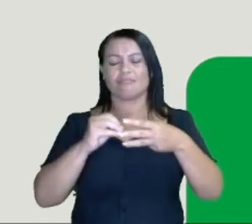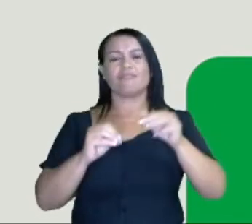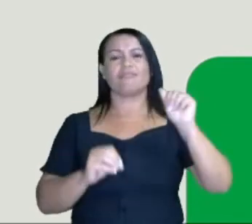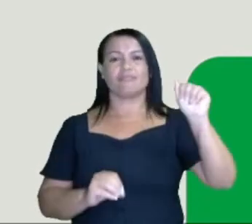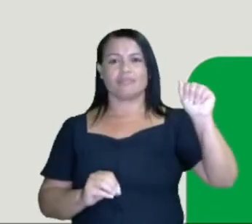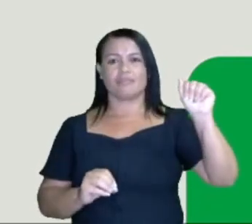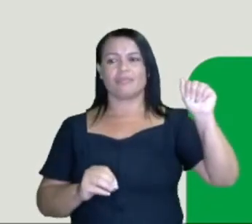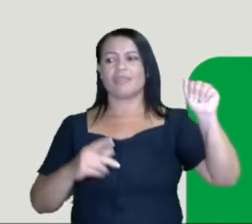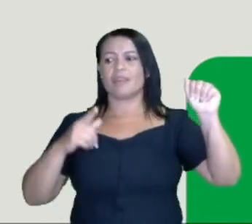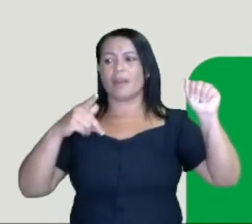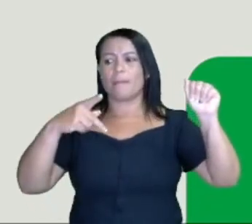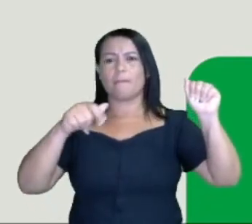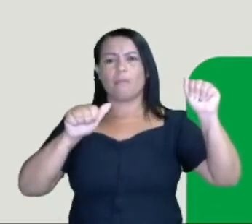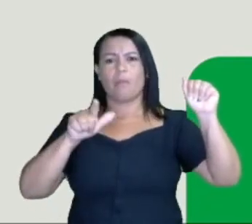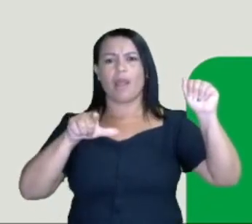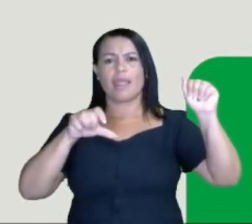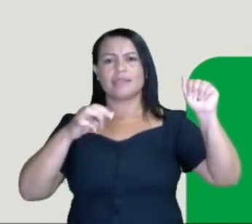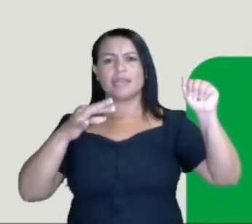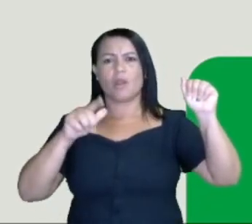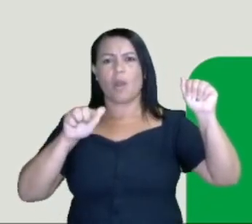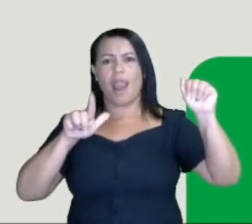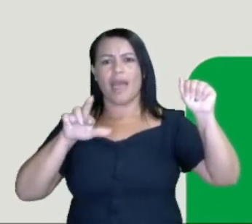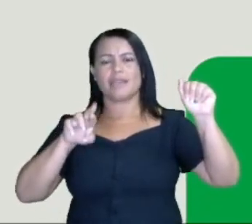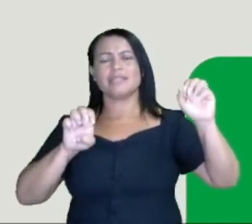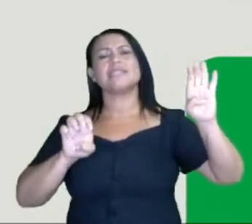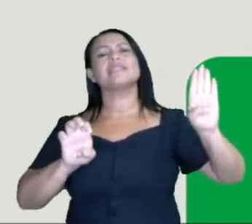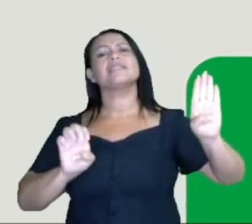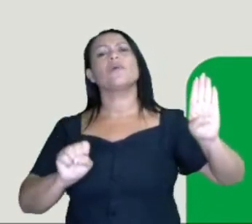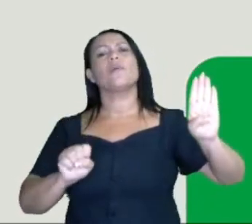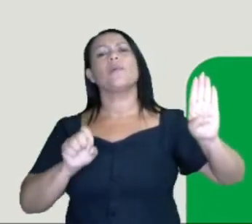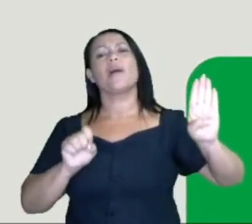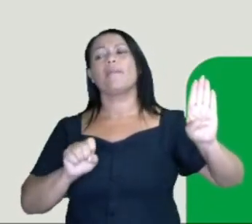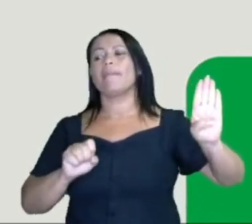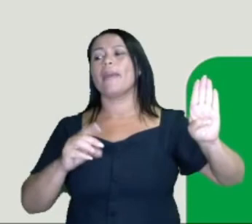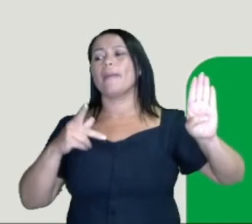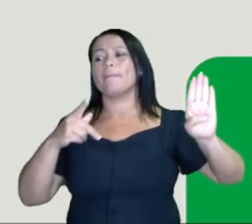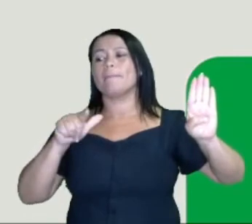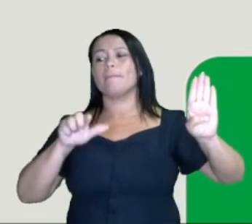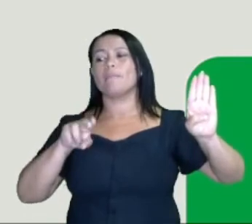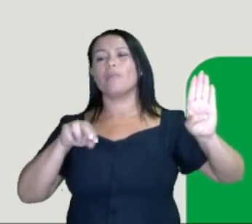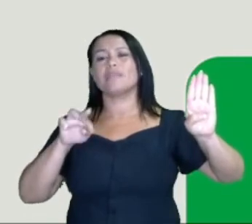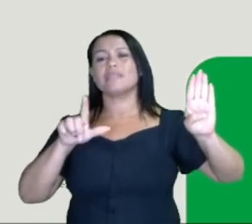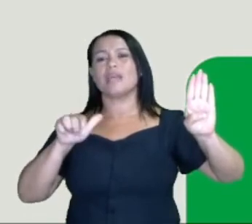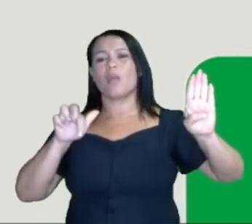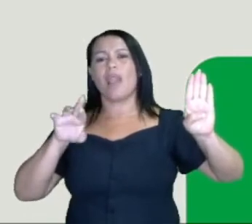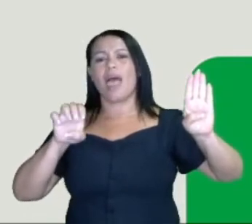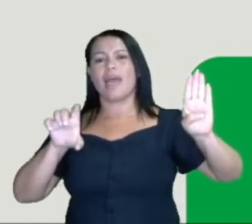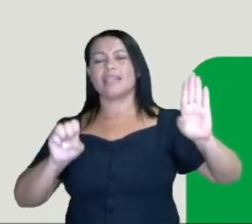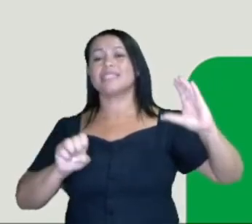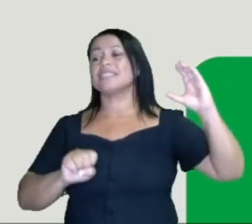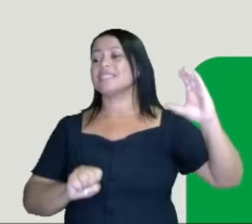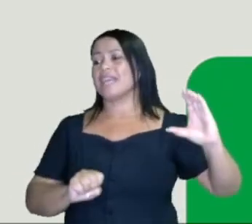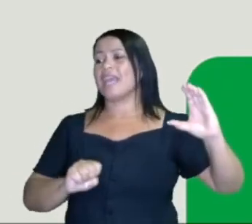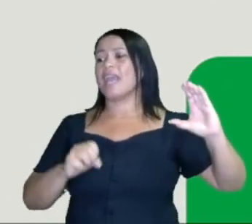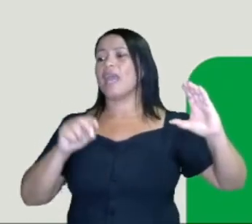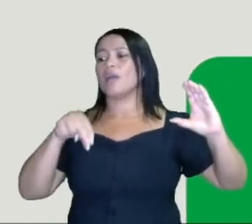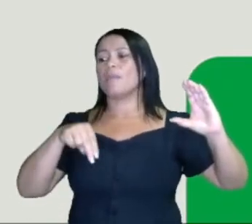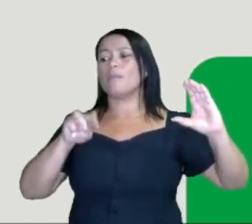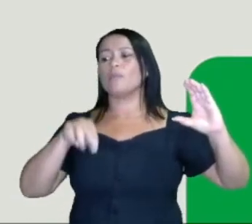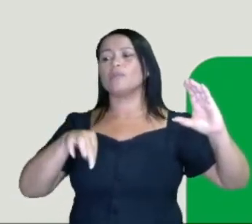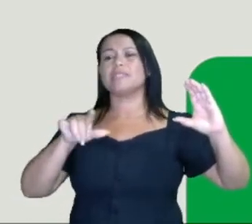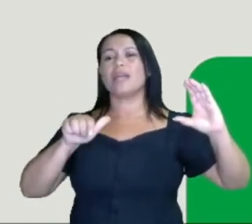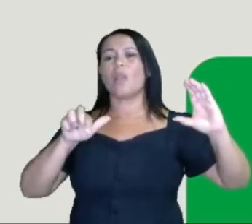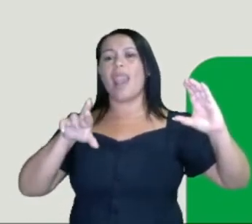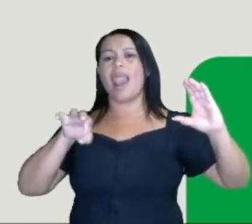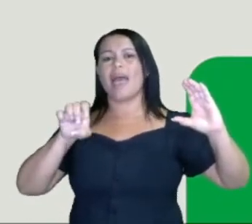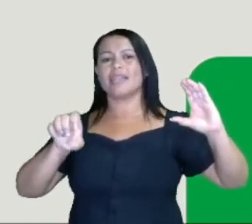A, policelulares, letra B, pluricelulares, C, multicelulares ou